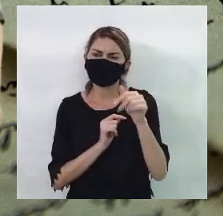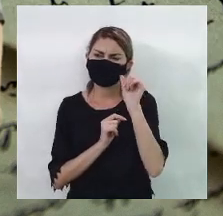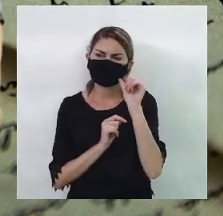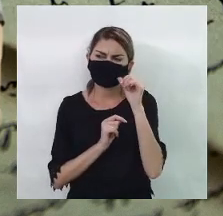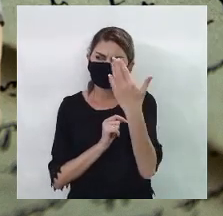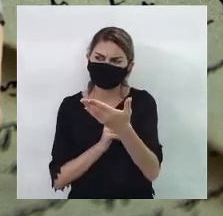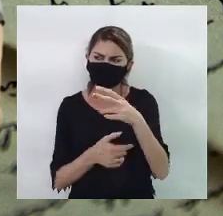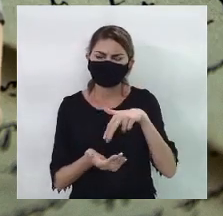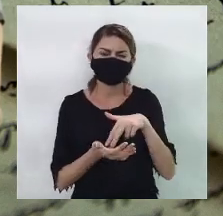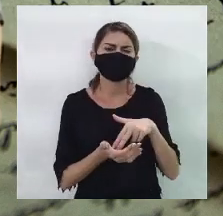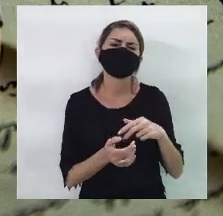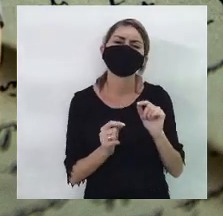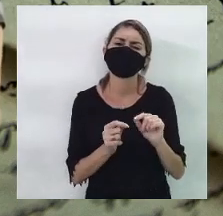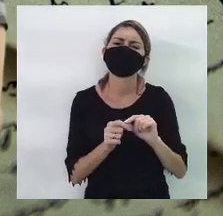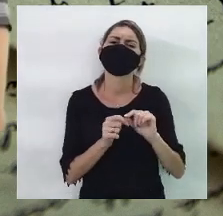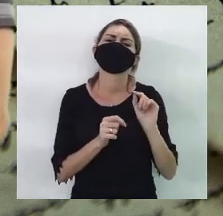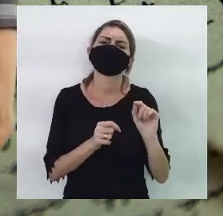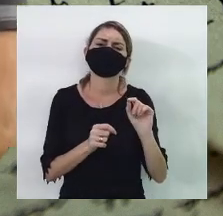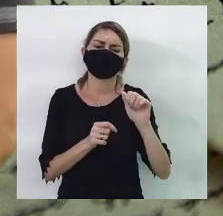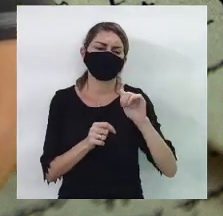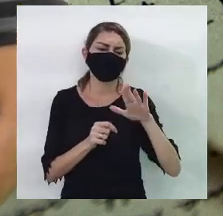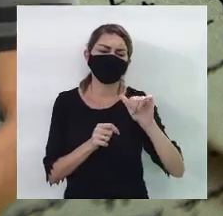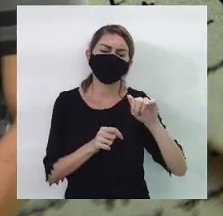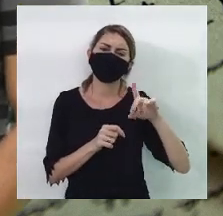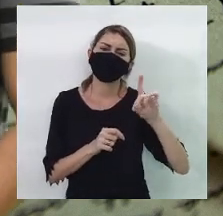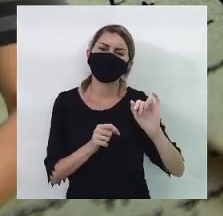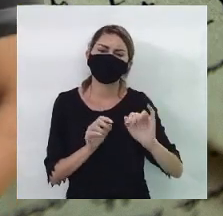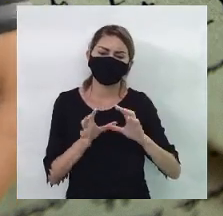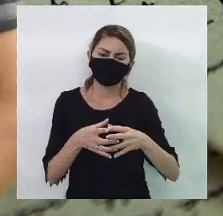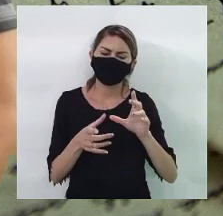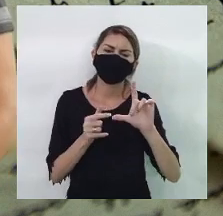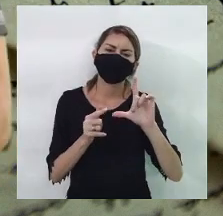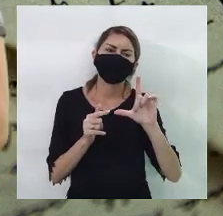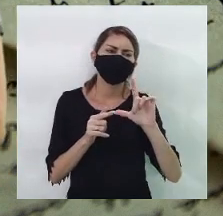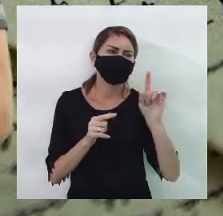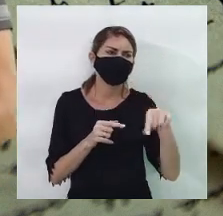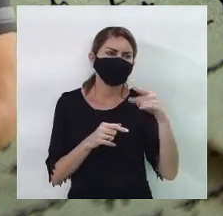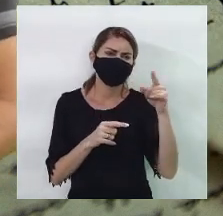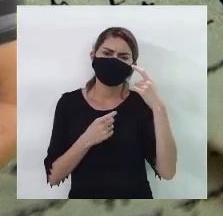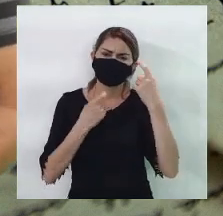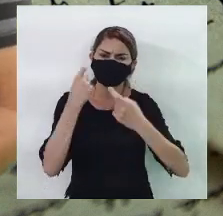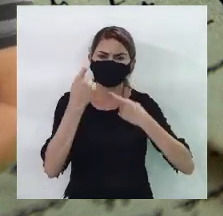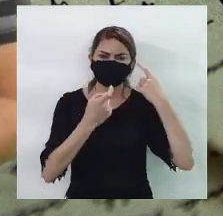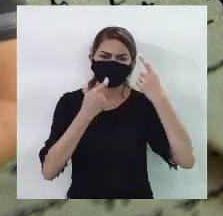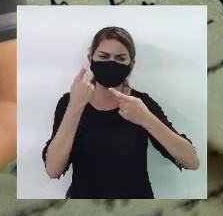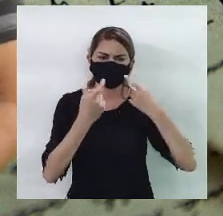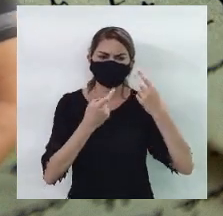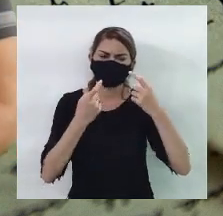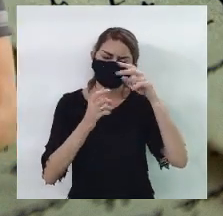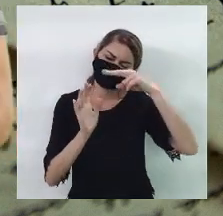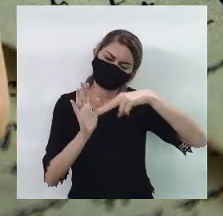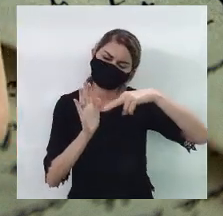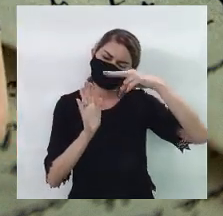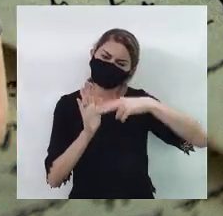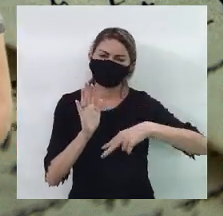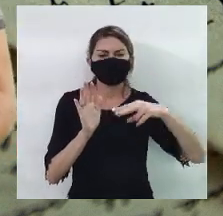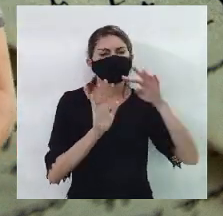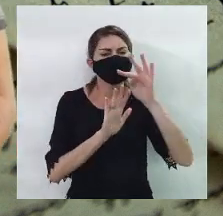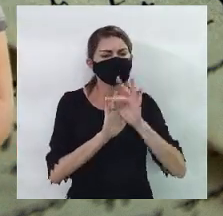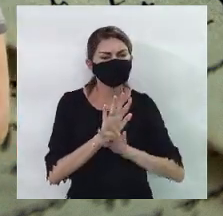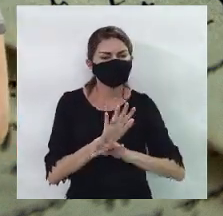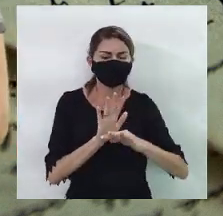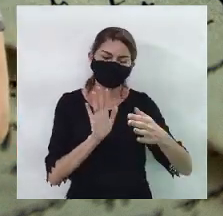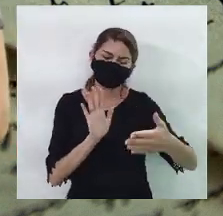Luzilar está presente? O que é que se faz numa academia de letras? A Academia de Letras, ela se preocupa com a leitura, o texto,